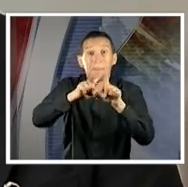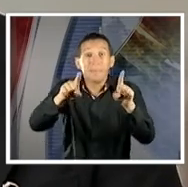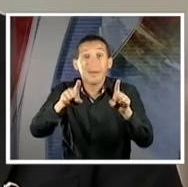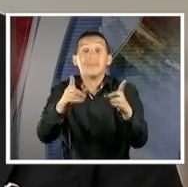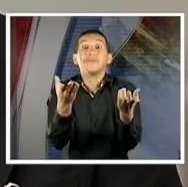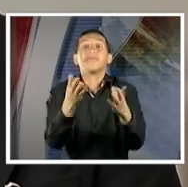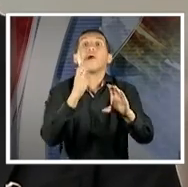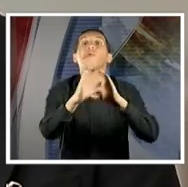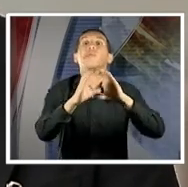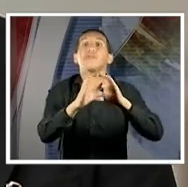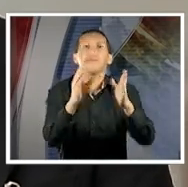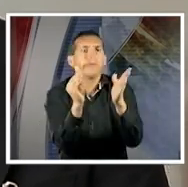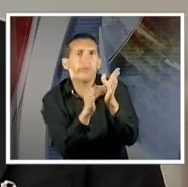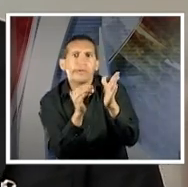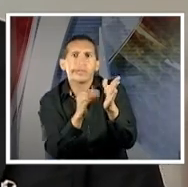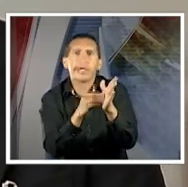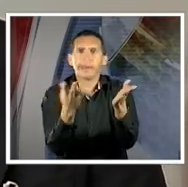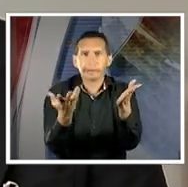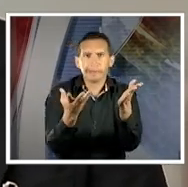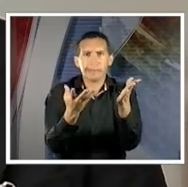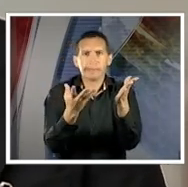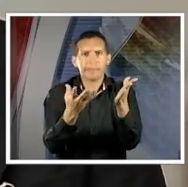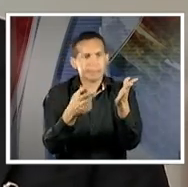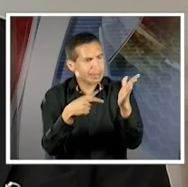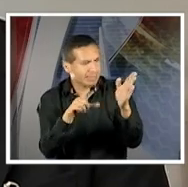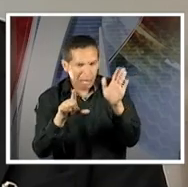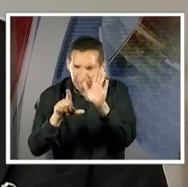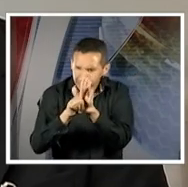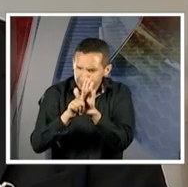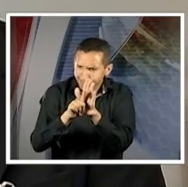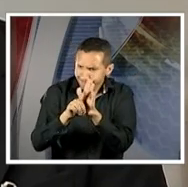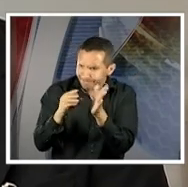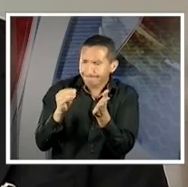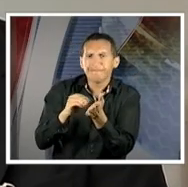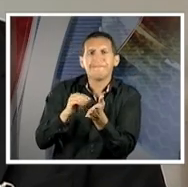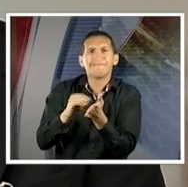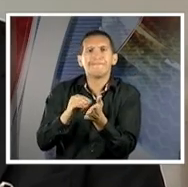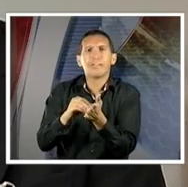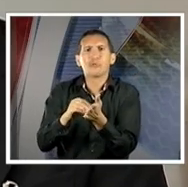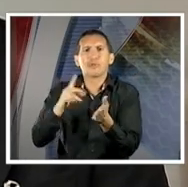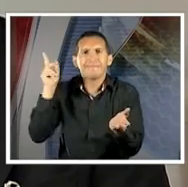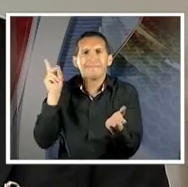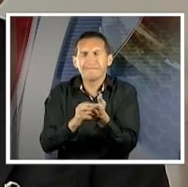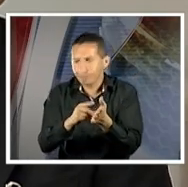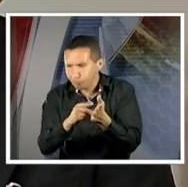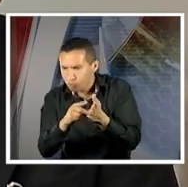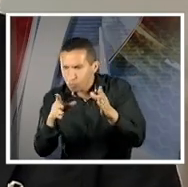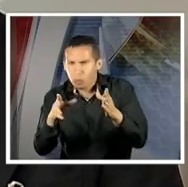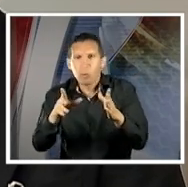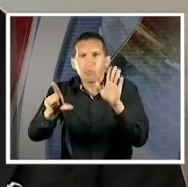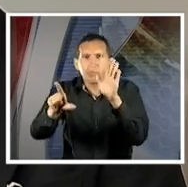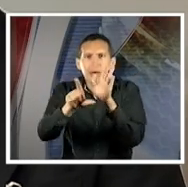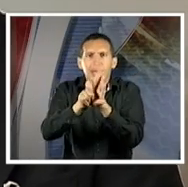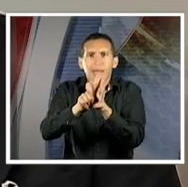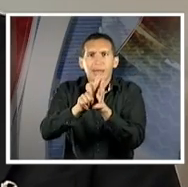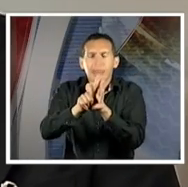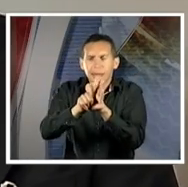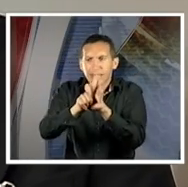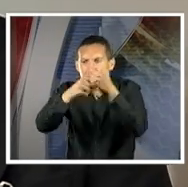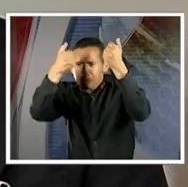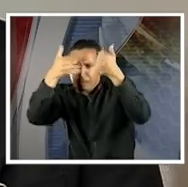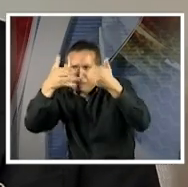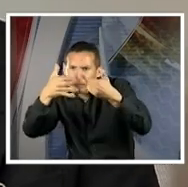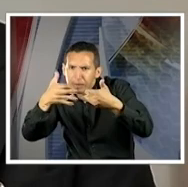caso, a comunicação ficou sem essa regulamentação, então ficava faltando uma forma